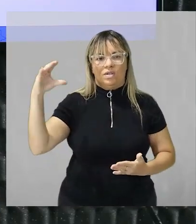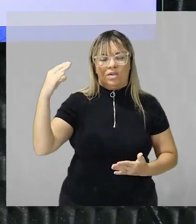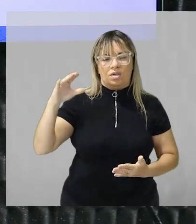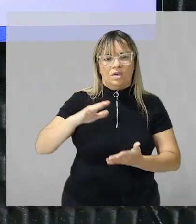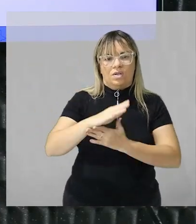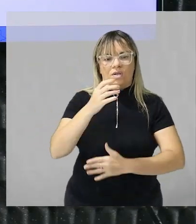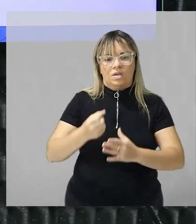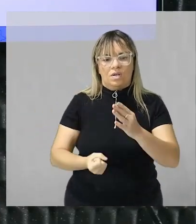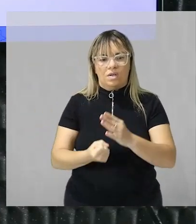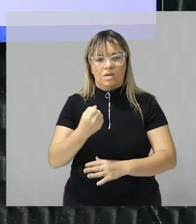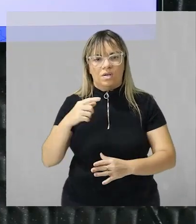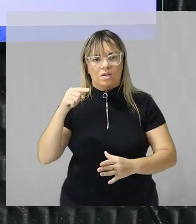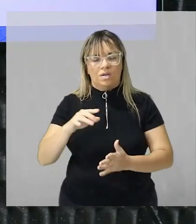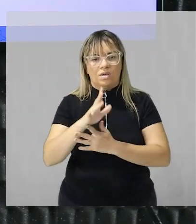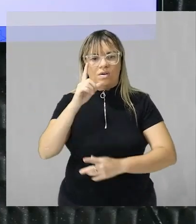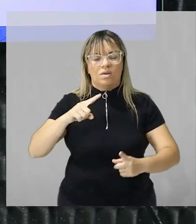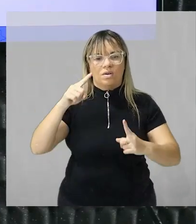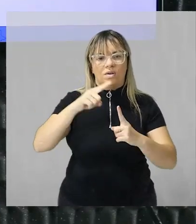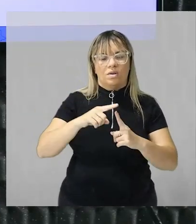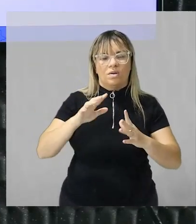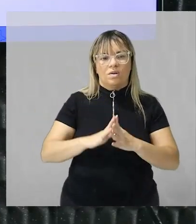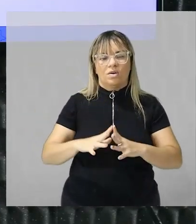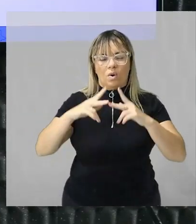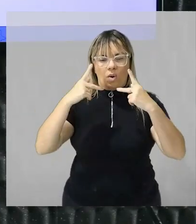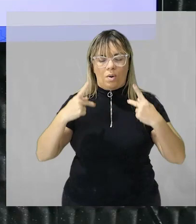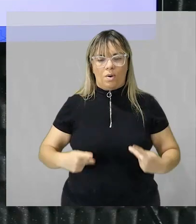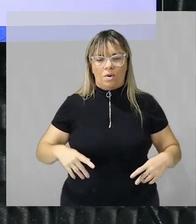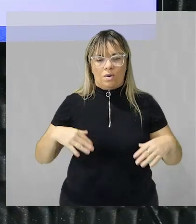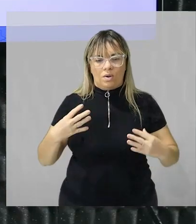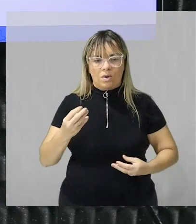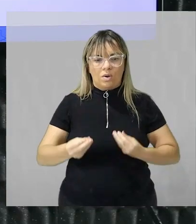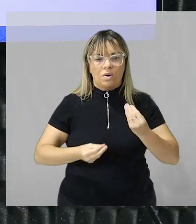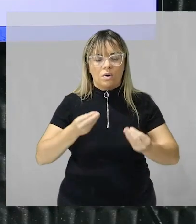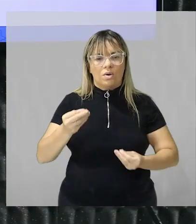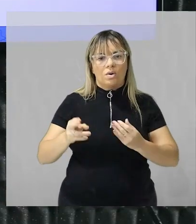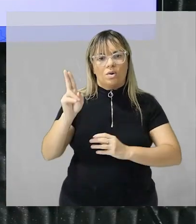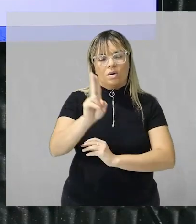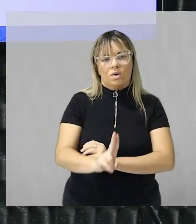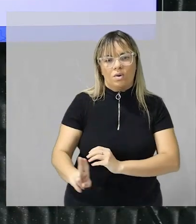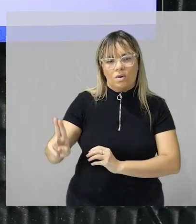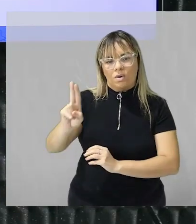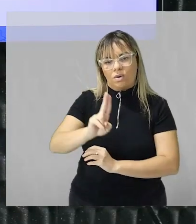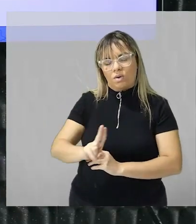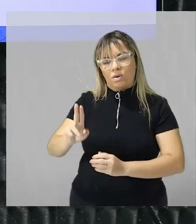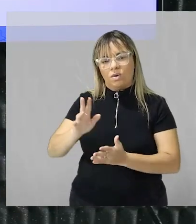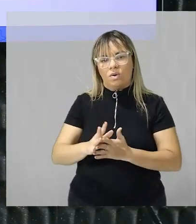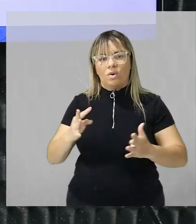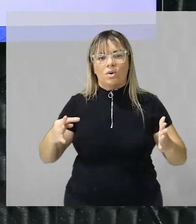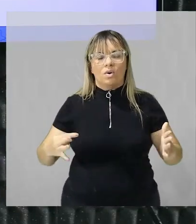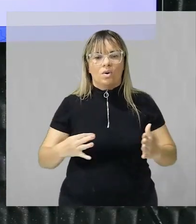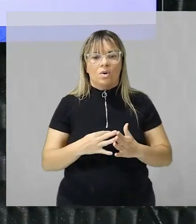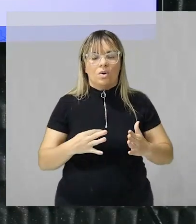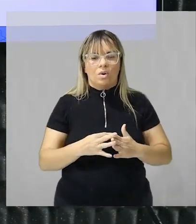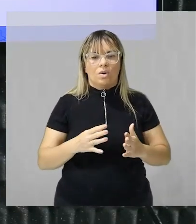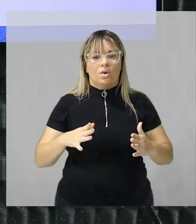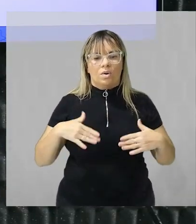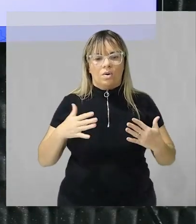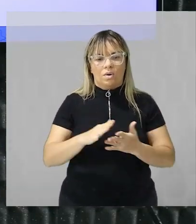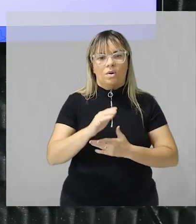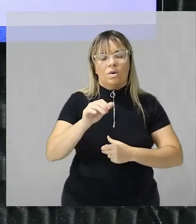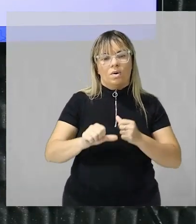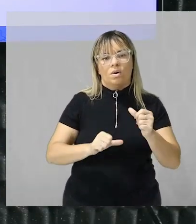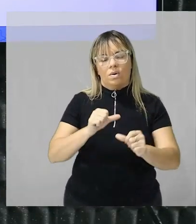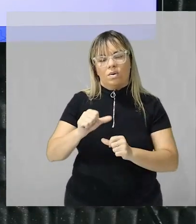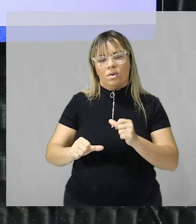substâncias tipicamente humanas. De que maneira? Aí nós temos a utilização dos organismos transgênicos. Aprenderam